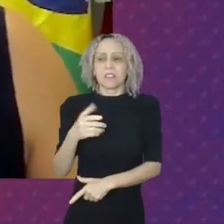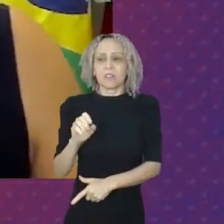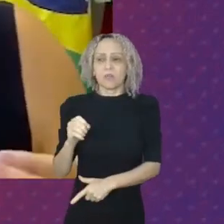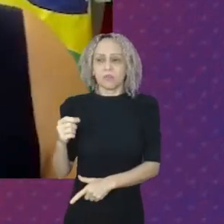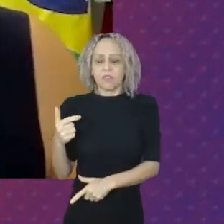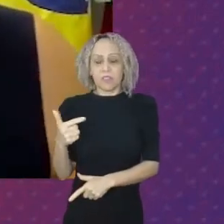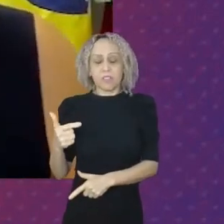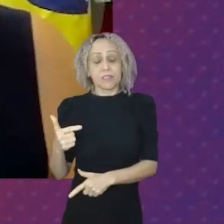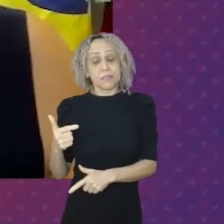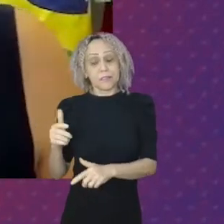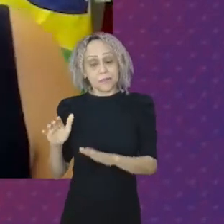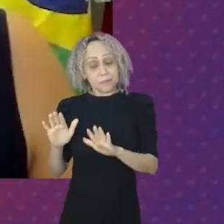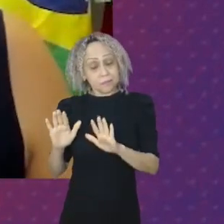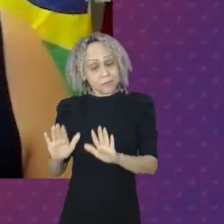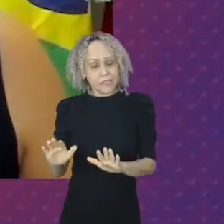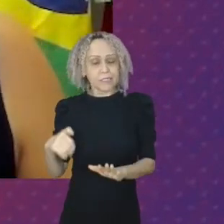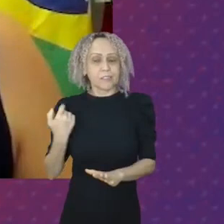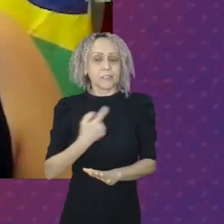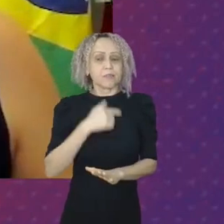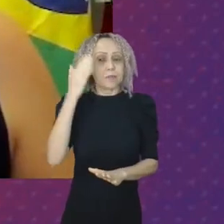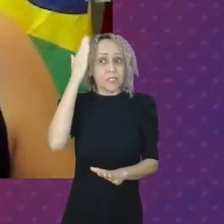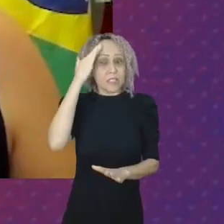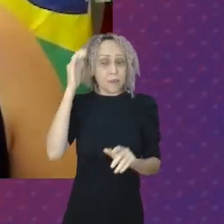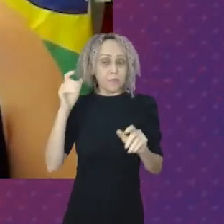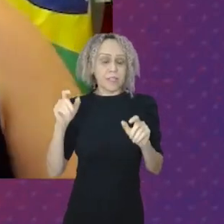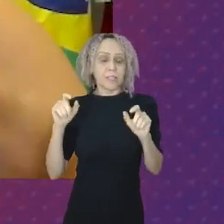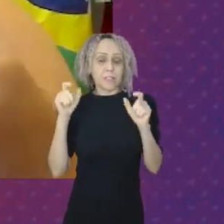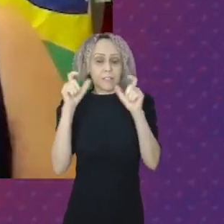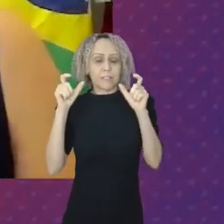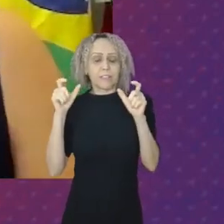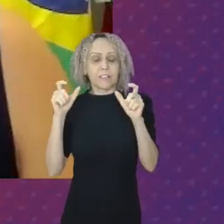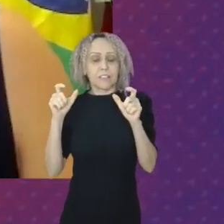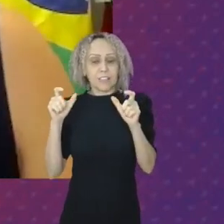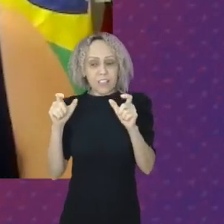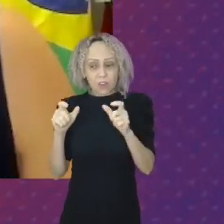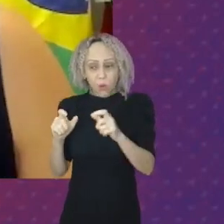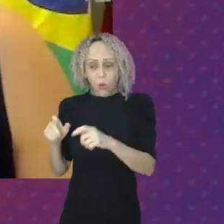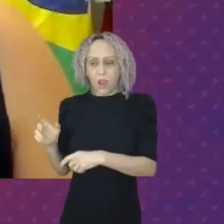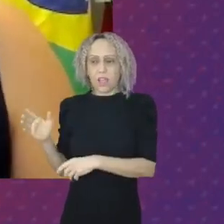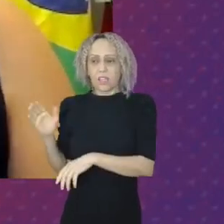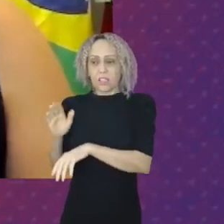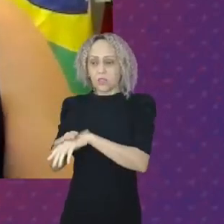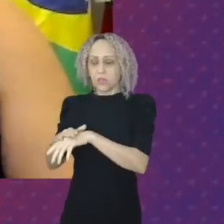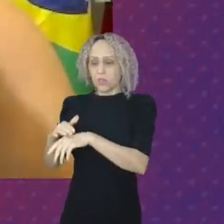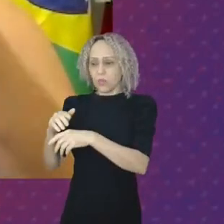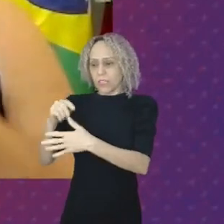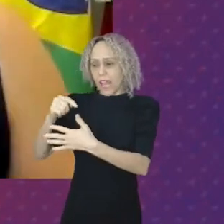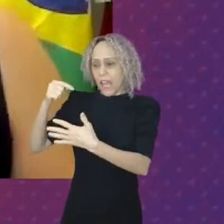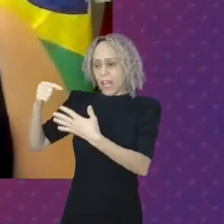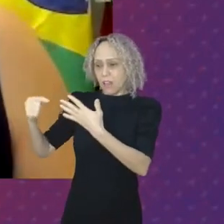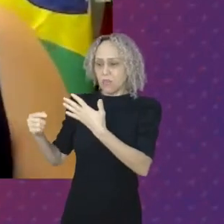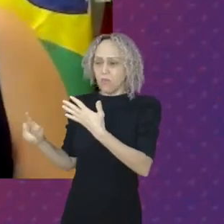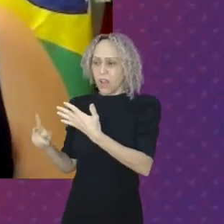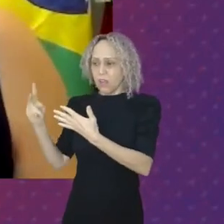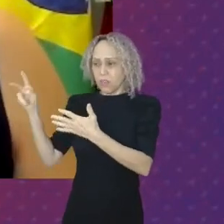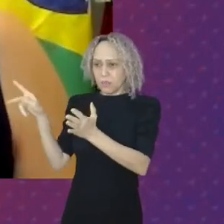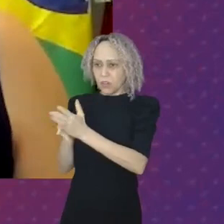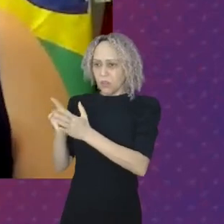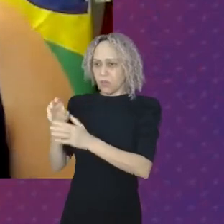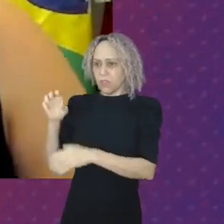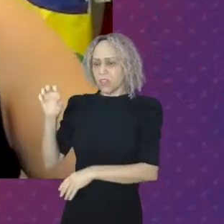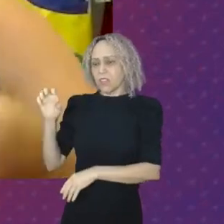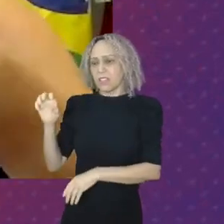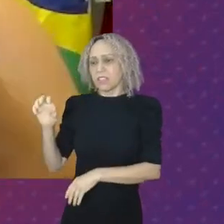não derrotamos completamente os seus valores na sociedade, e por isso que é tão importante esta retomada que nós